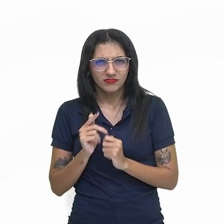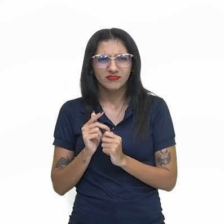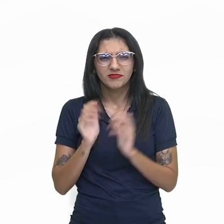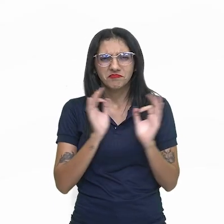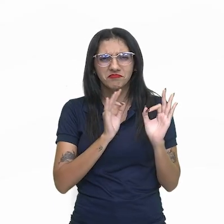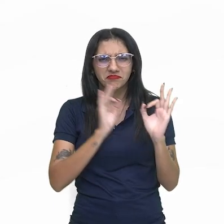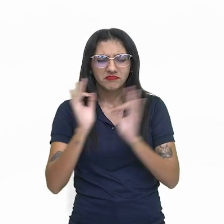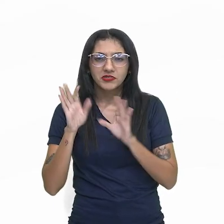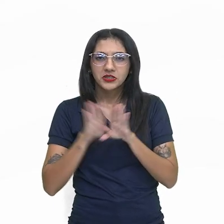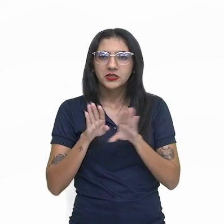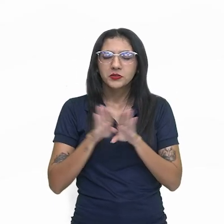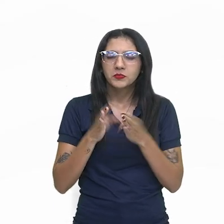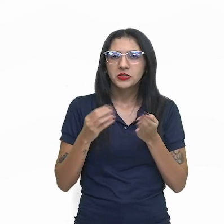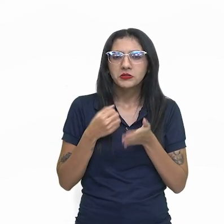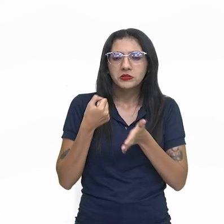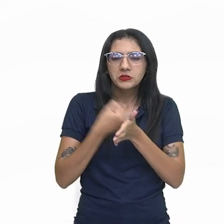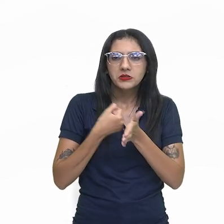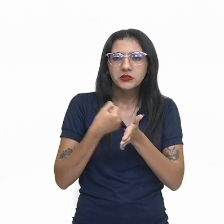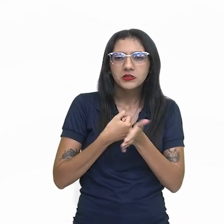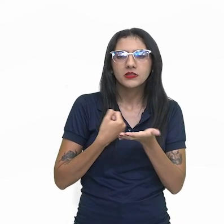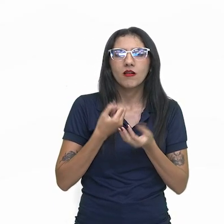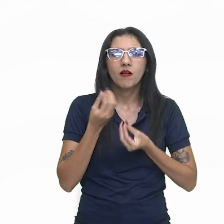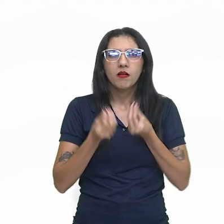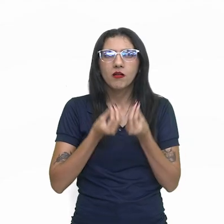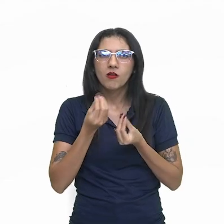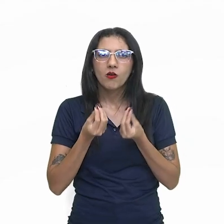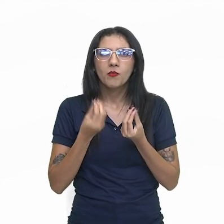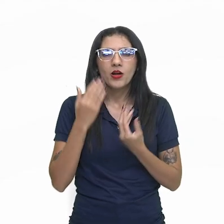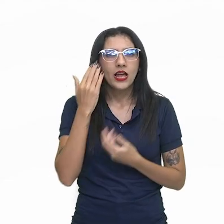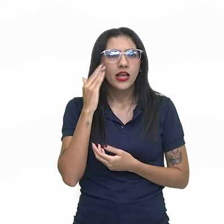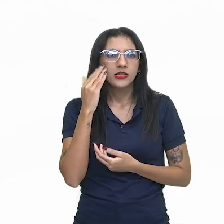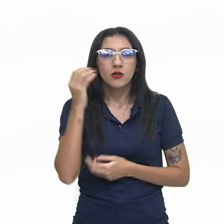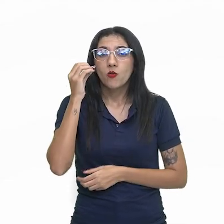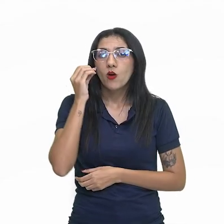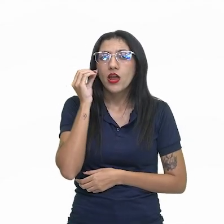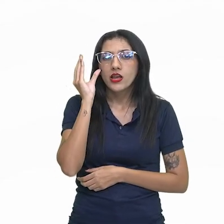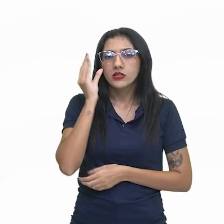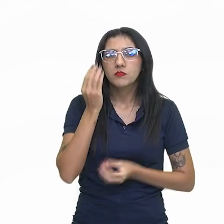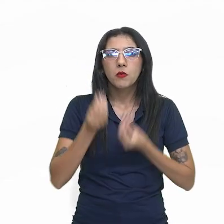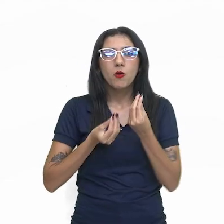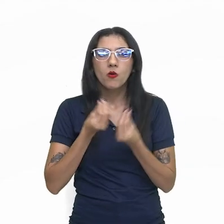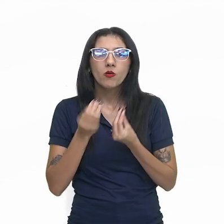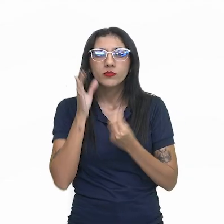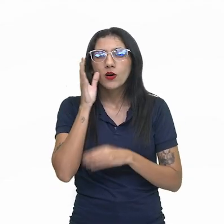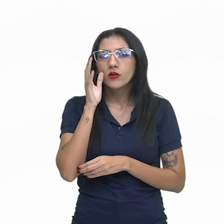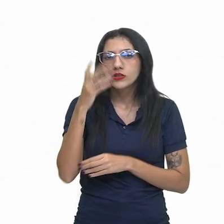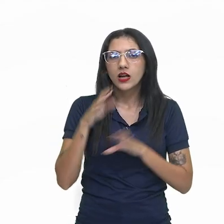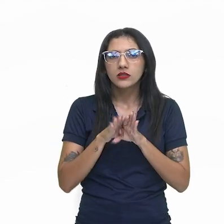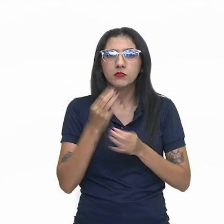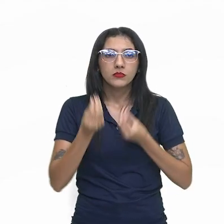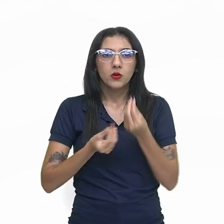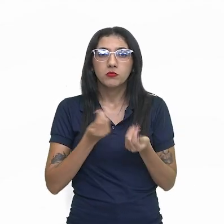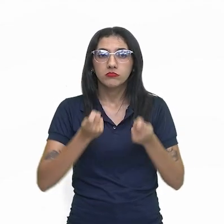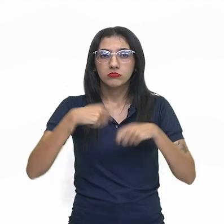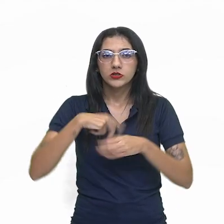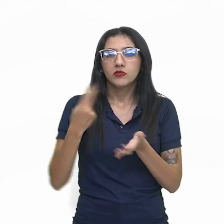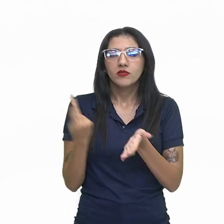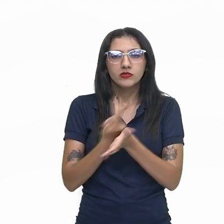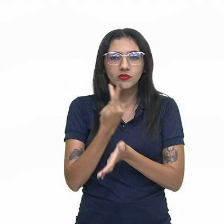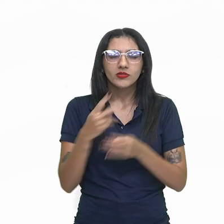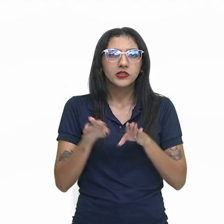a busca de conhecer as causas da desigualdade e de criar soluções